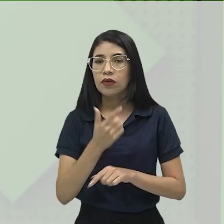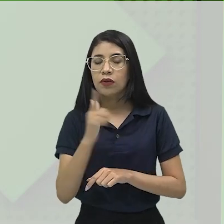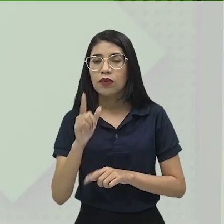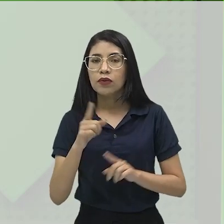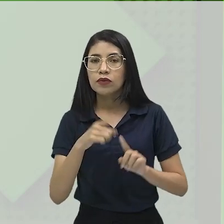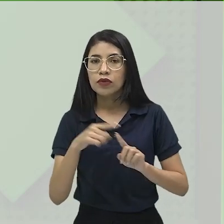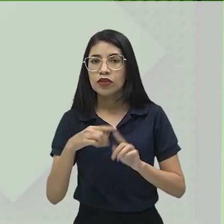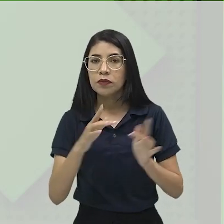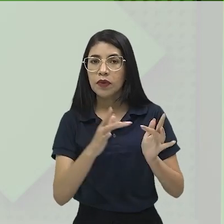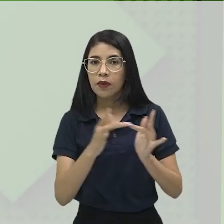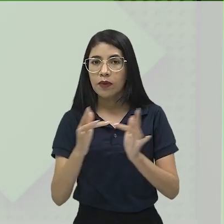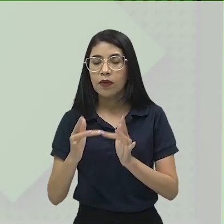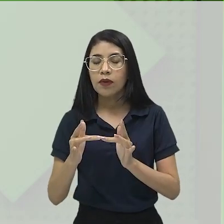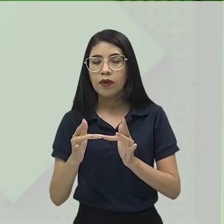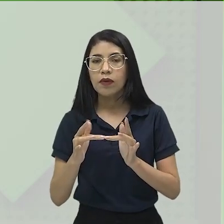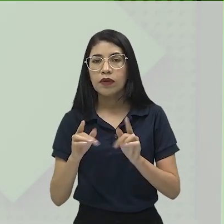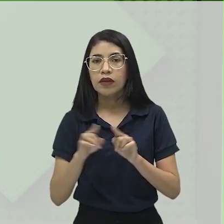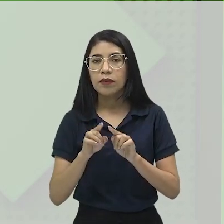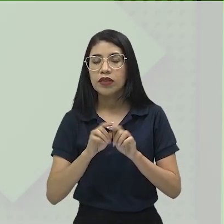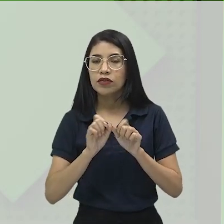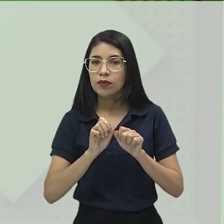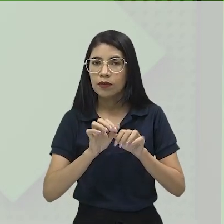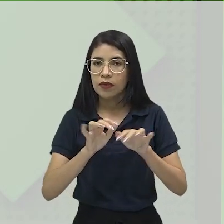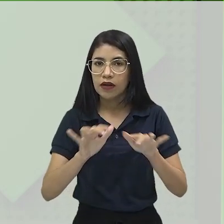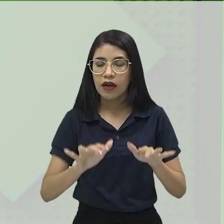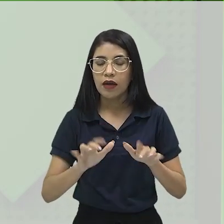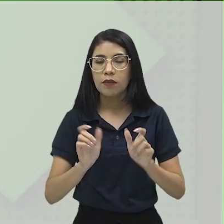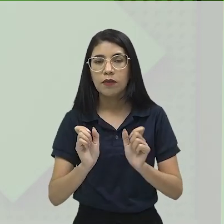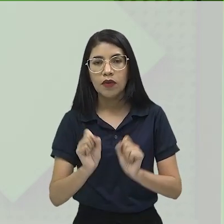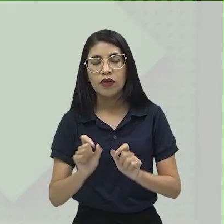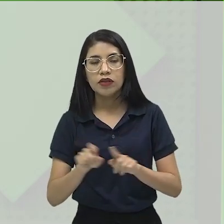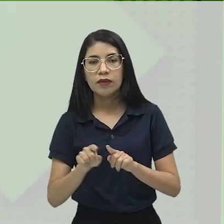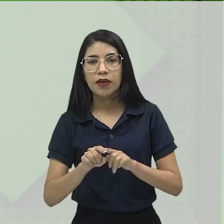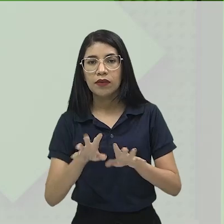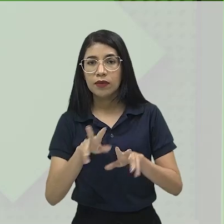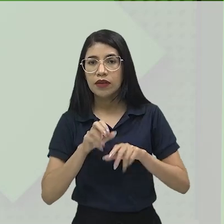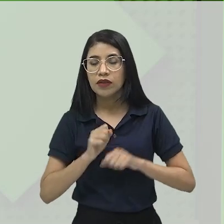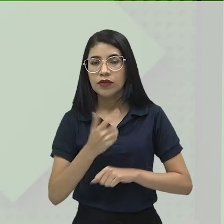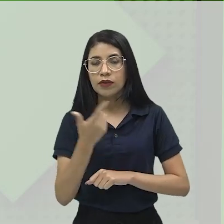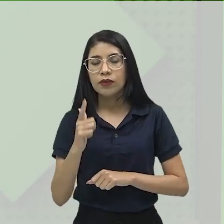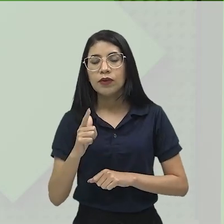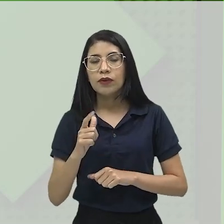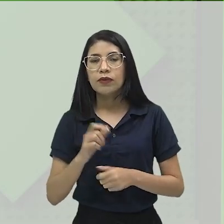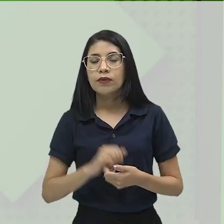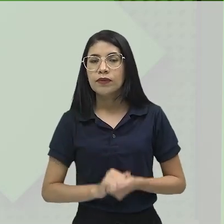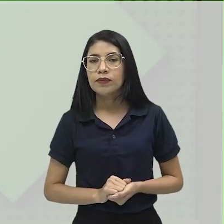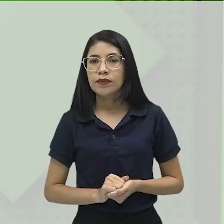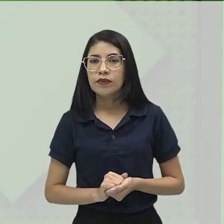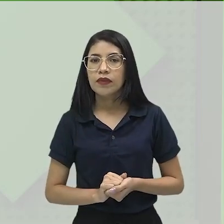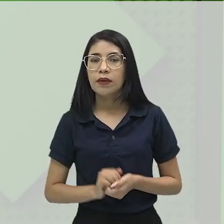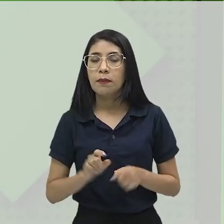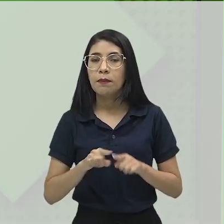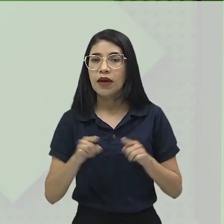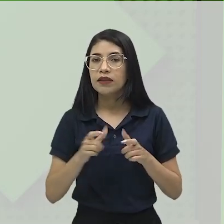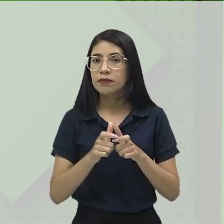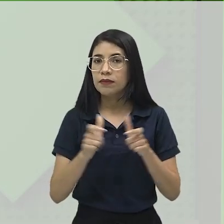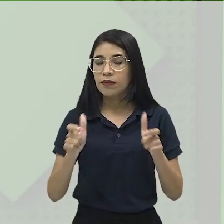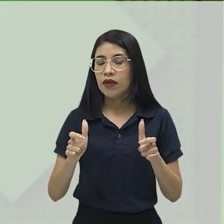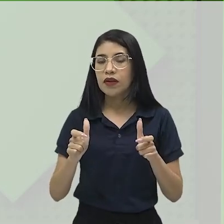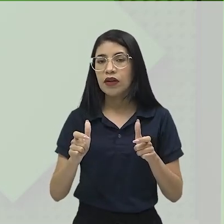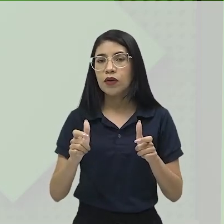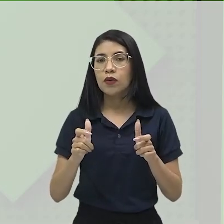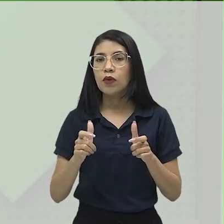tipo de contato, de contágio, né? Que você pode ter contato de outra forma, mas na maioria das vezes